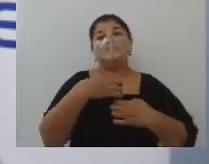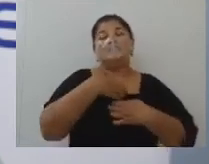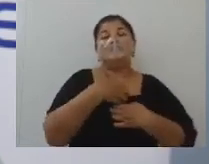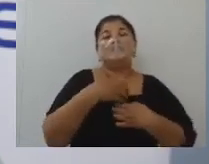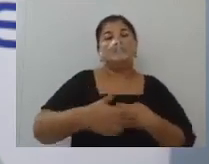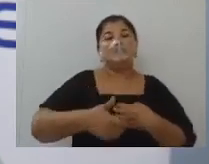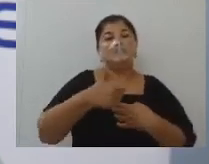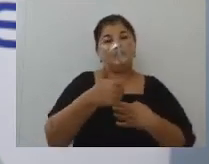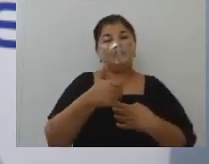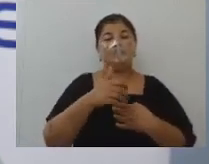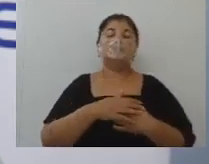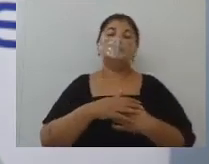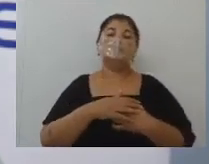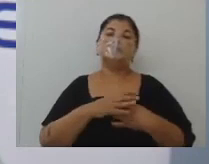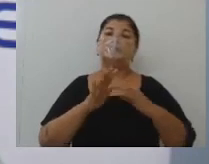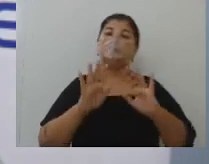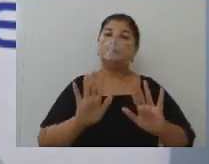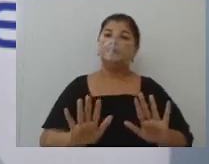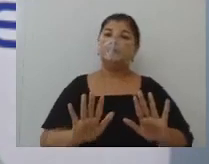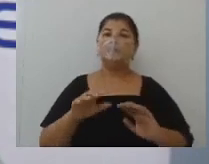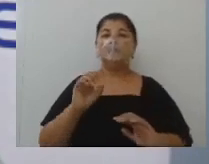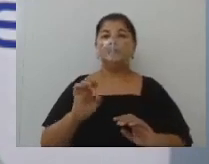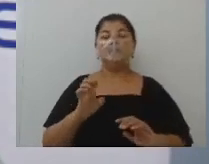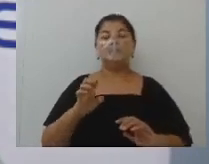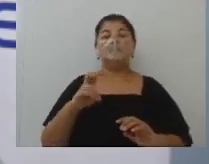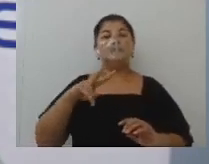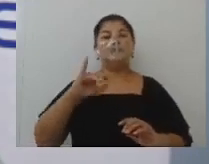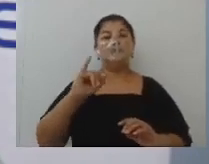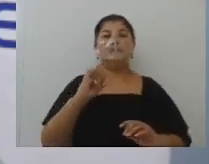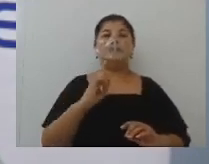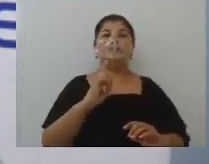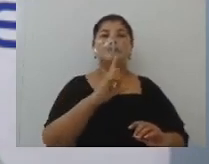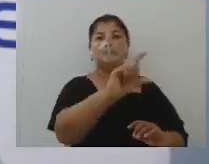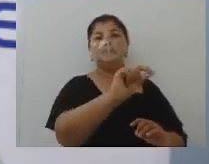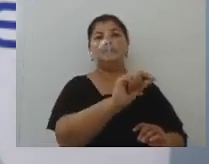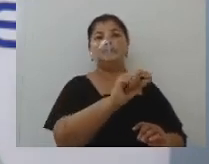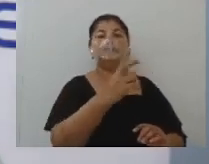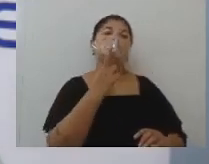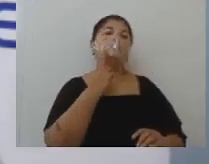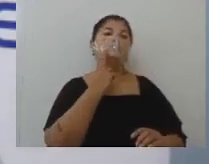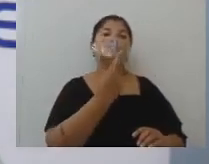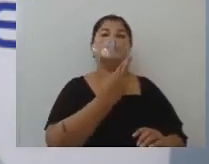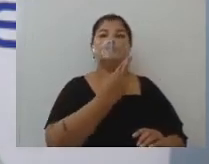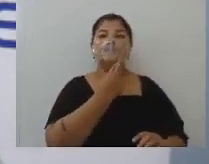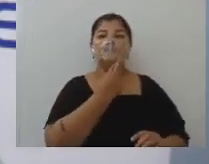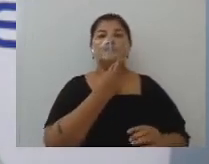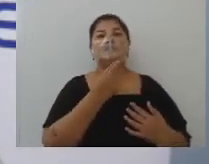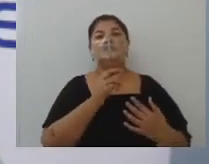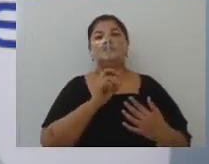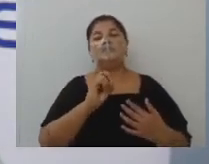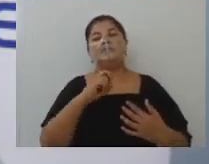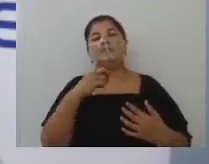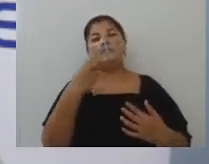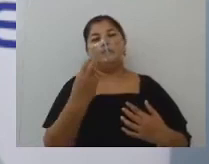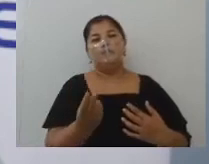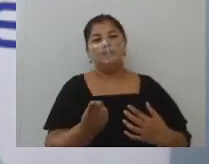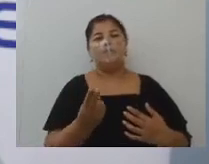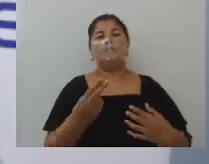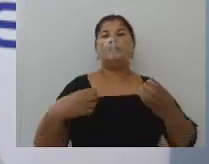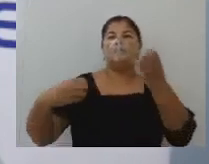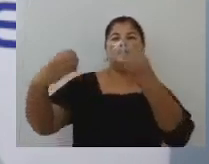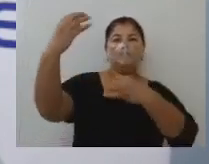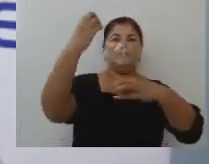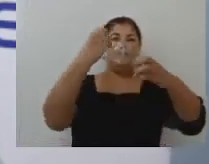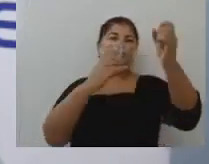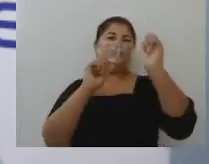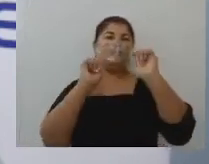pensa agora o seguinte, e se você sair, foi para um restaurante, ou foi para uma boate,